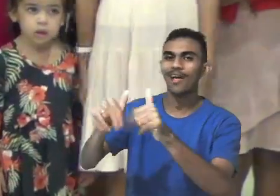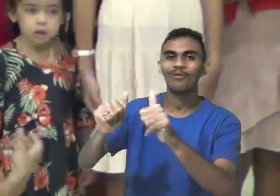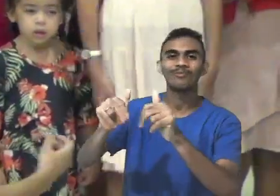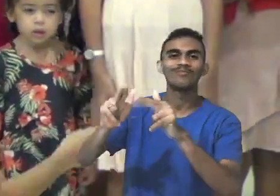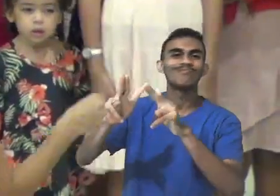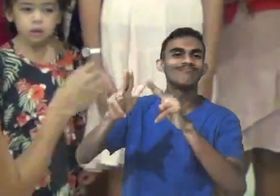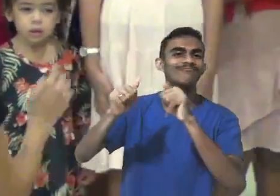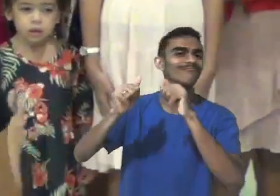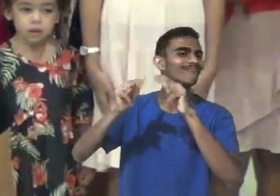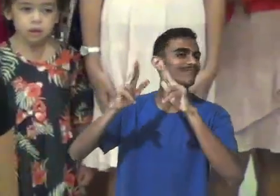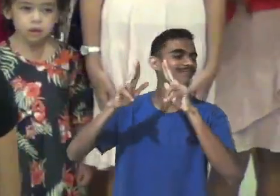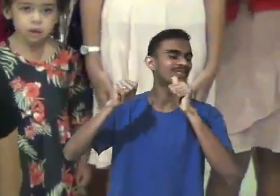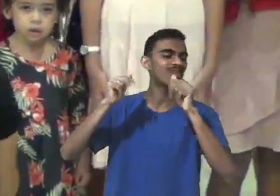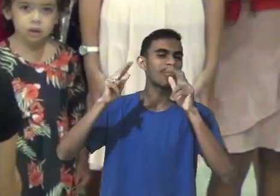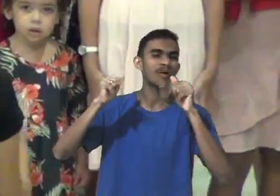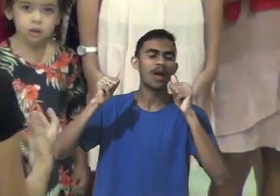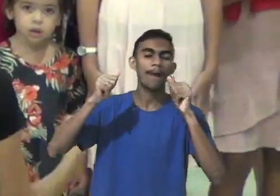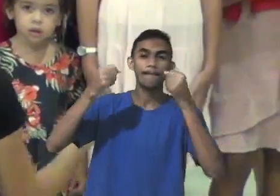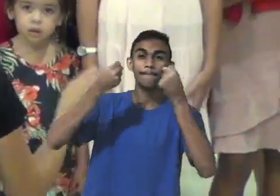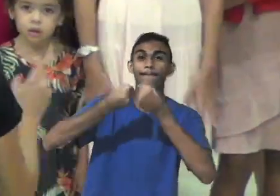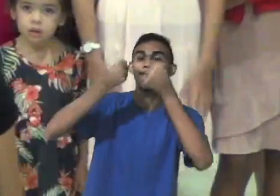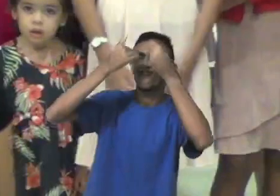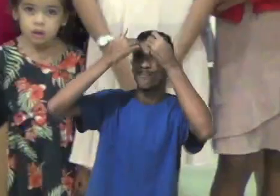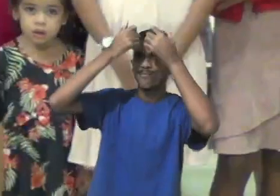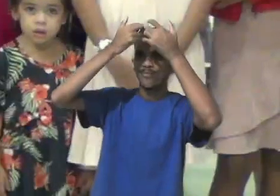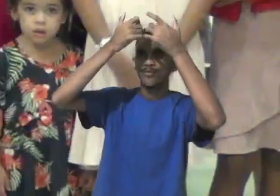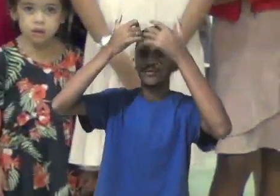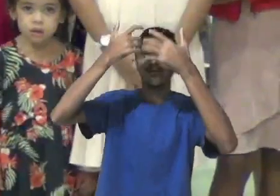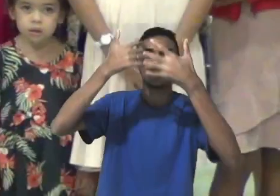tão incrível que jamais eu